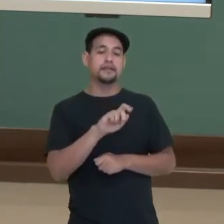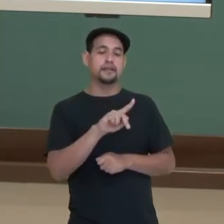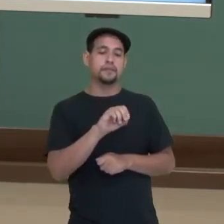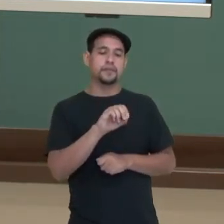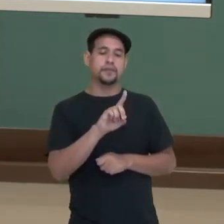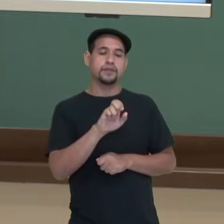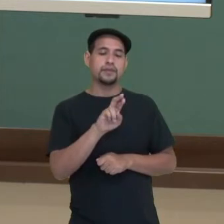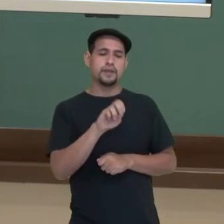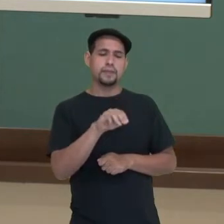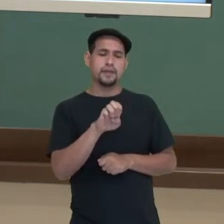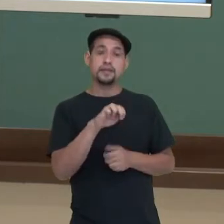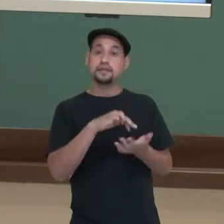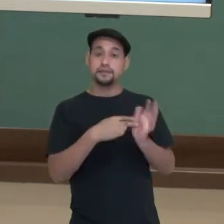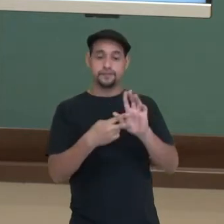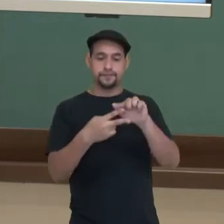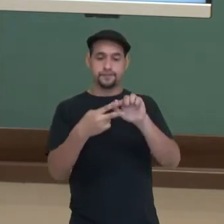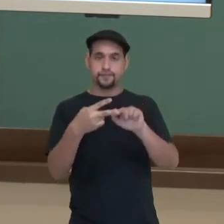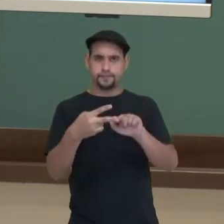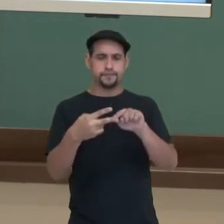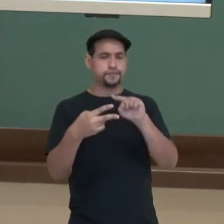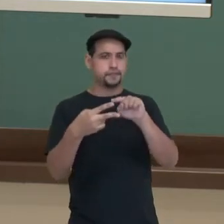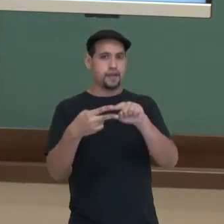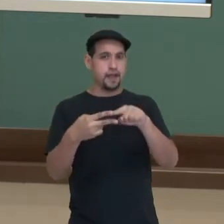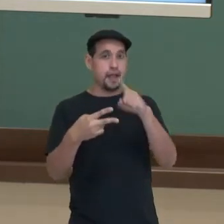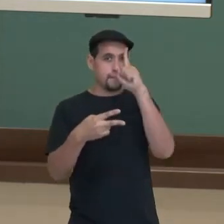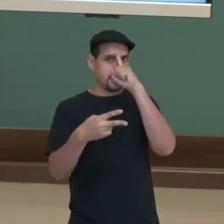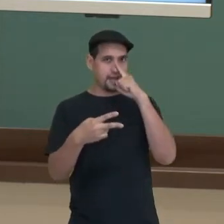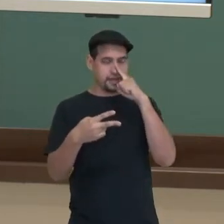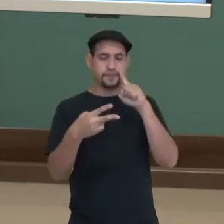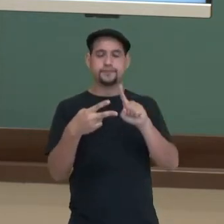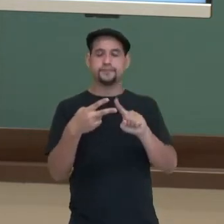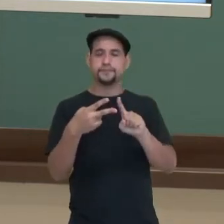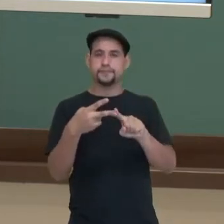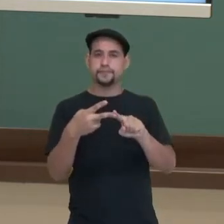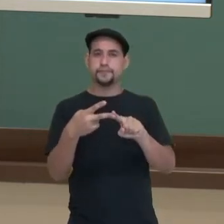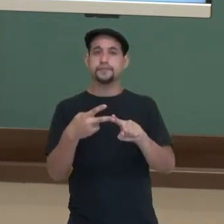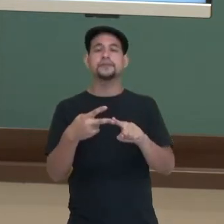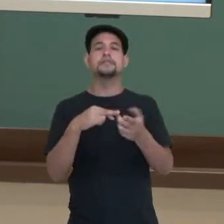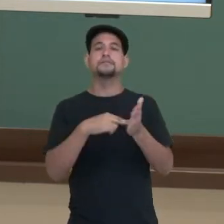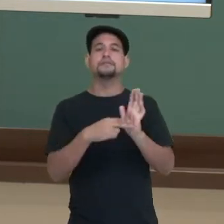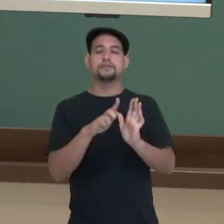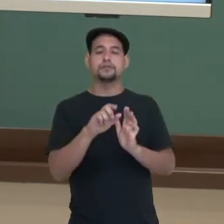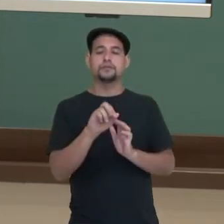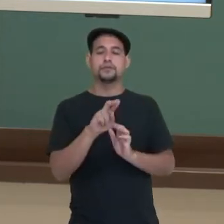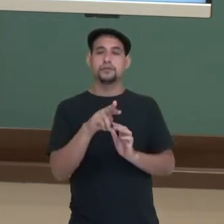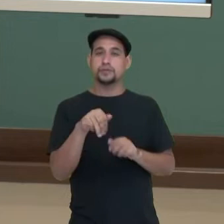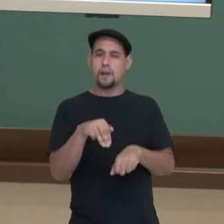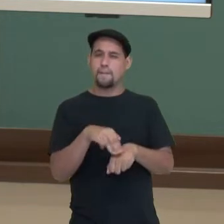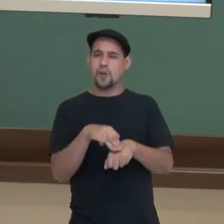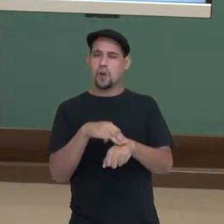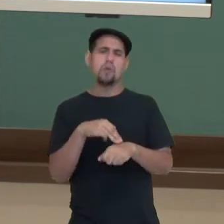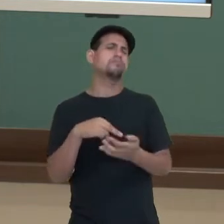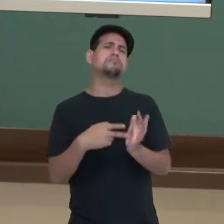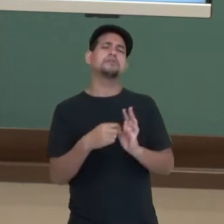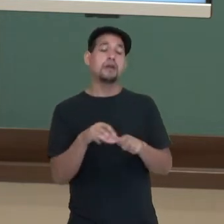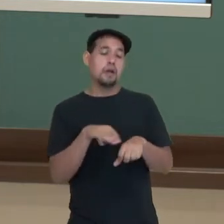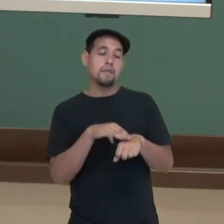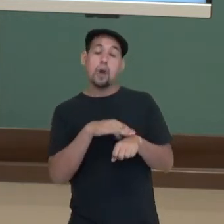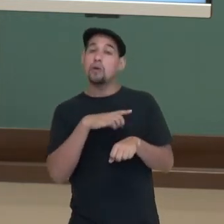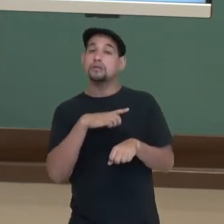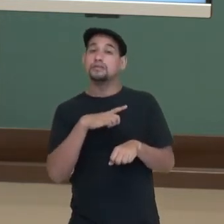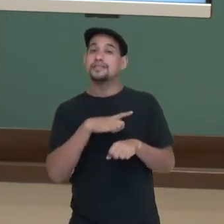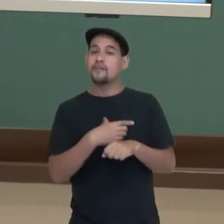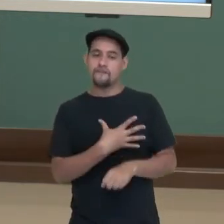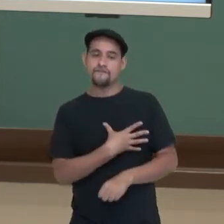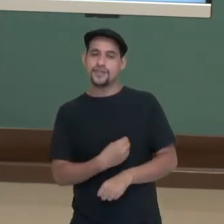O tecido adiposo tem dois, o tecido adiposo amarelo e o tecido adiposo que é a gordura marrom. A gordura marrom é encontrada nos filhotes